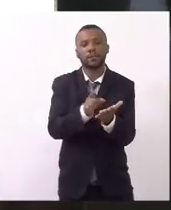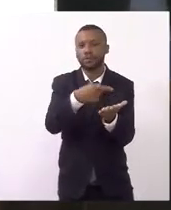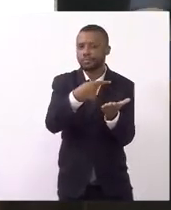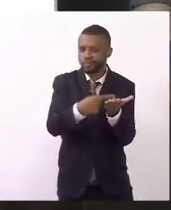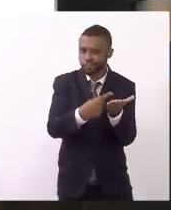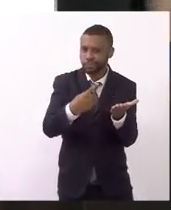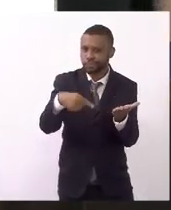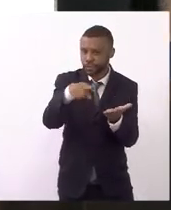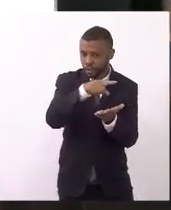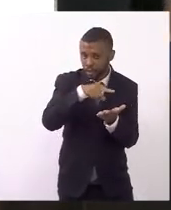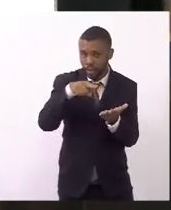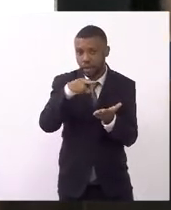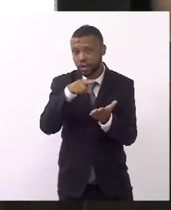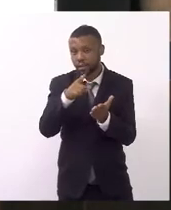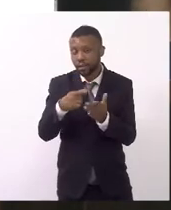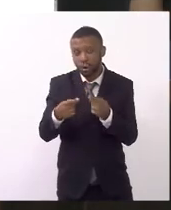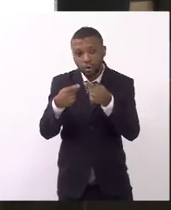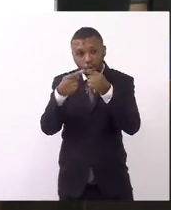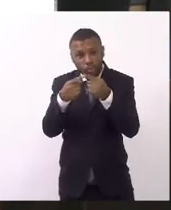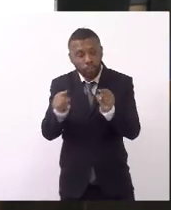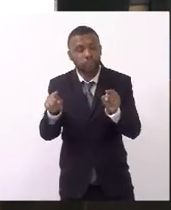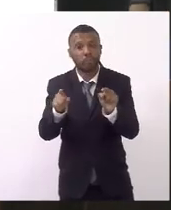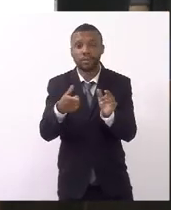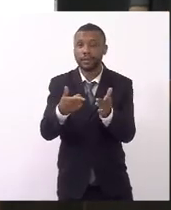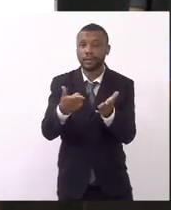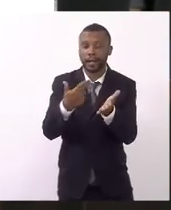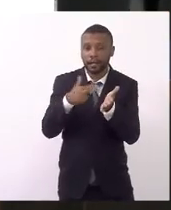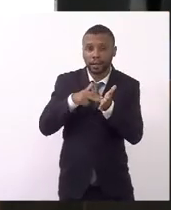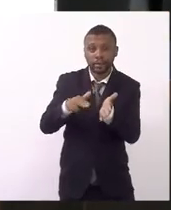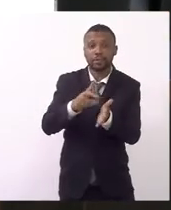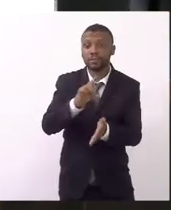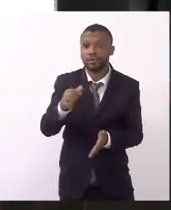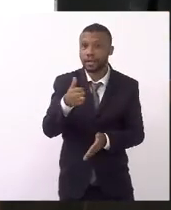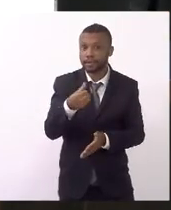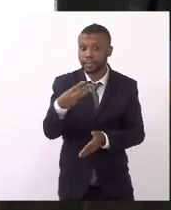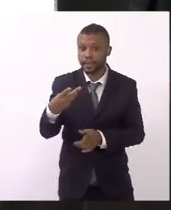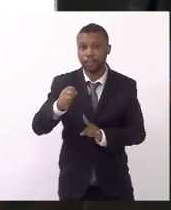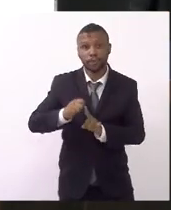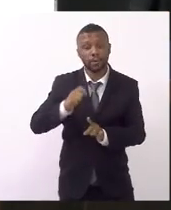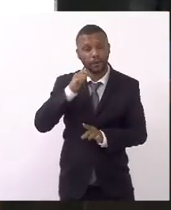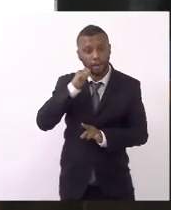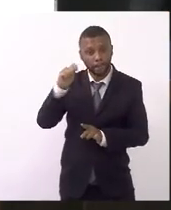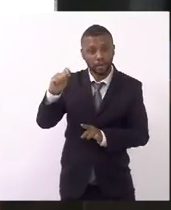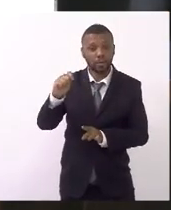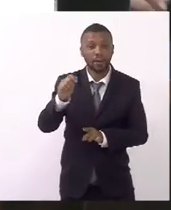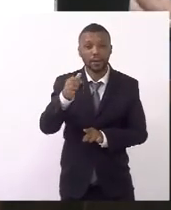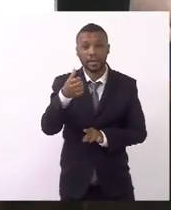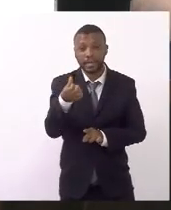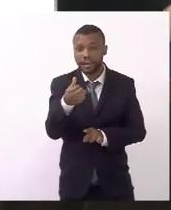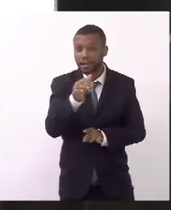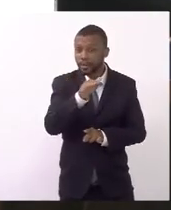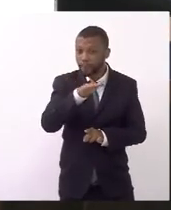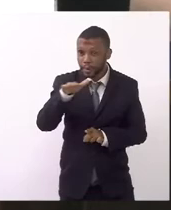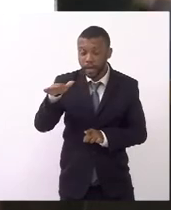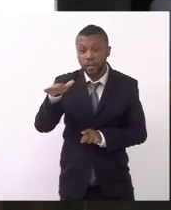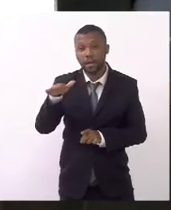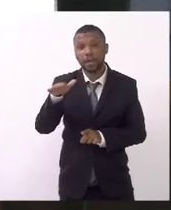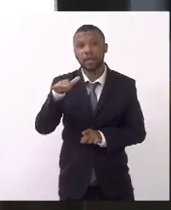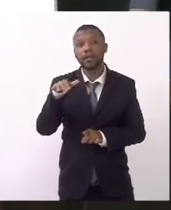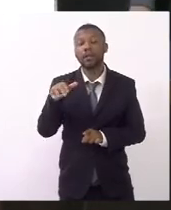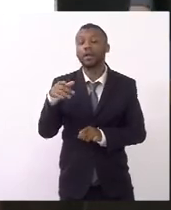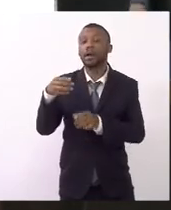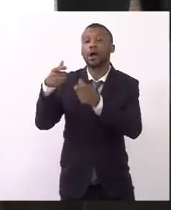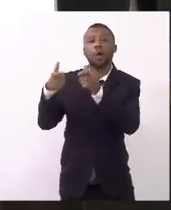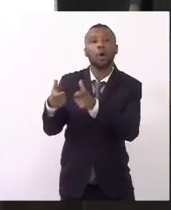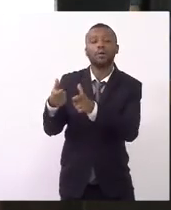lançamento da nossa cartilha de legalizações dos terreiros Será no dia treze de abril às dezoito e trinta na